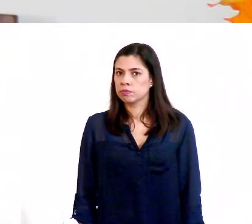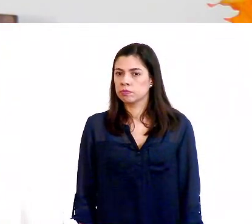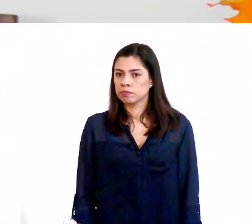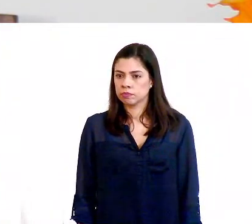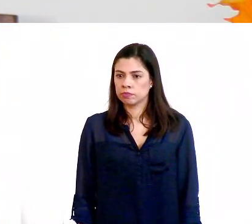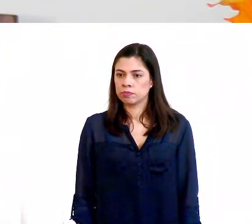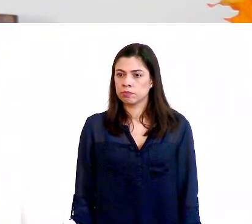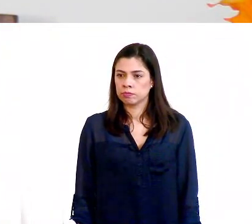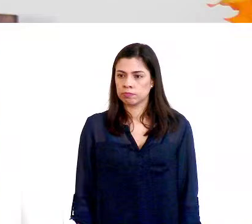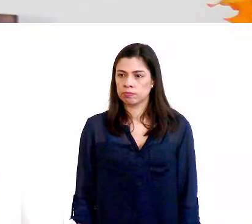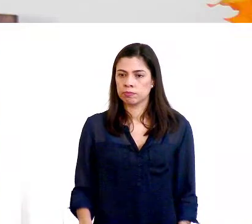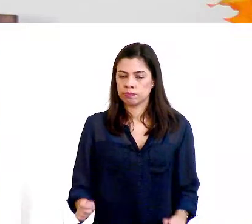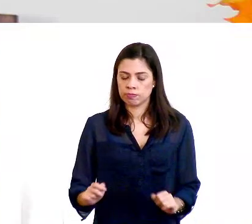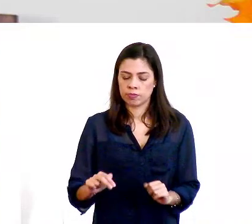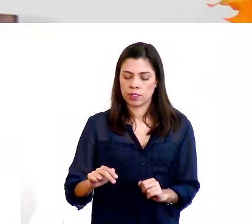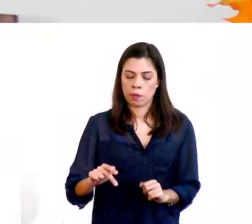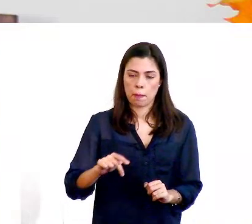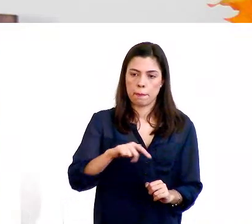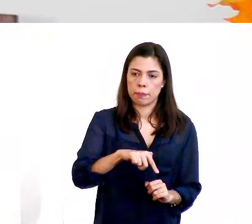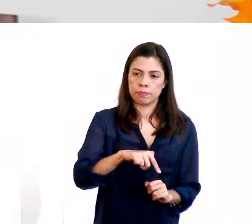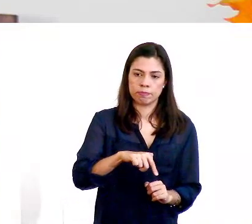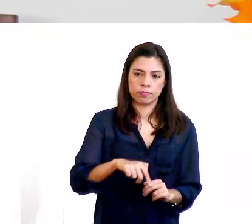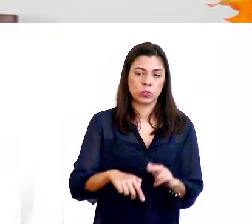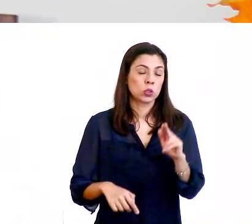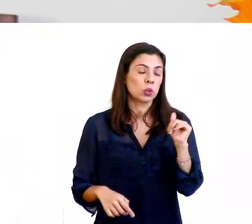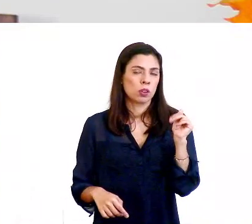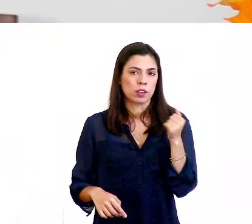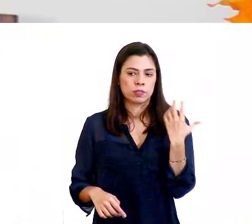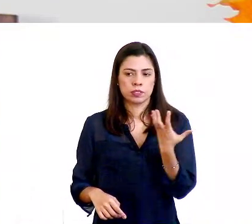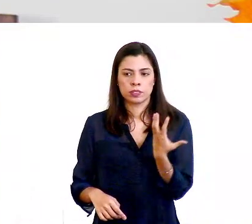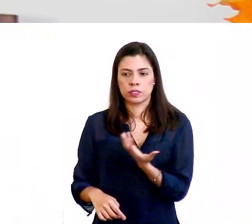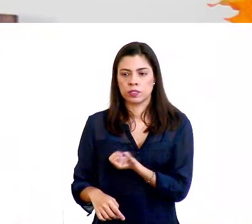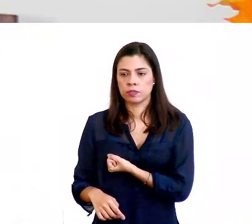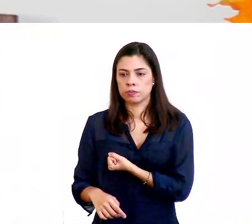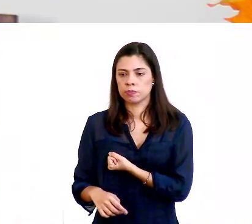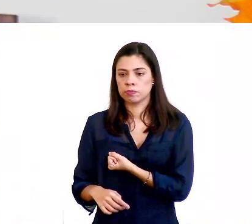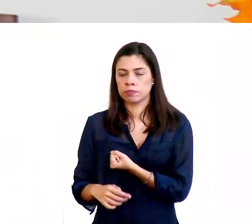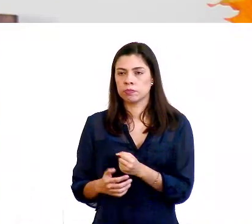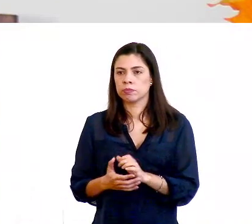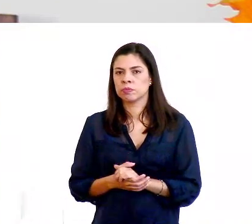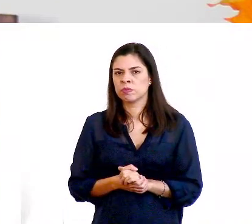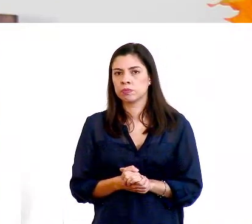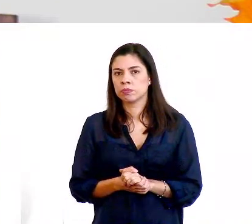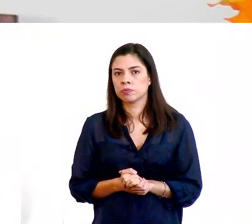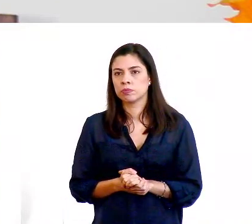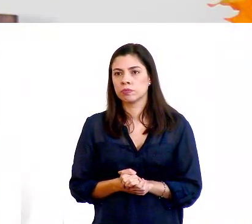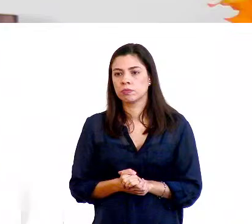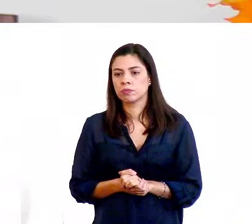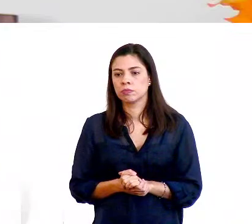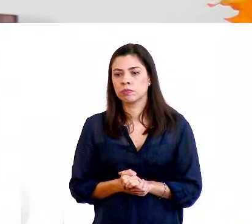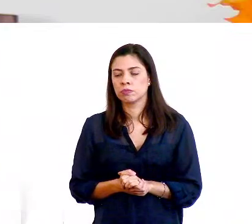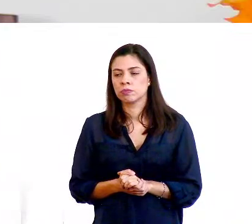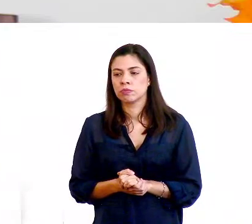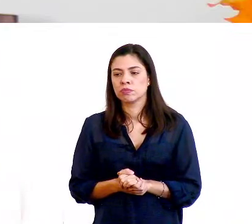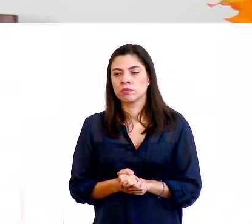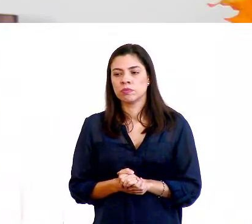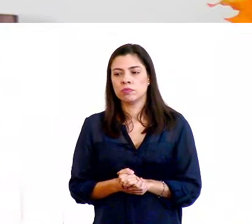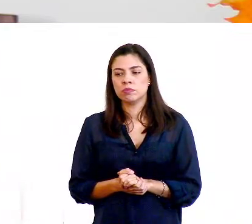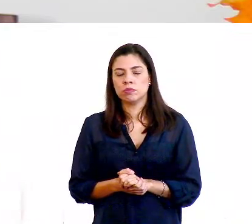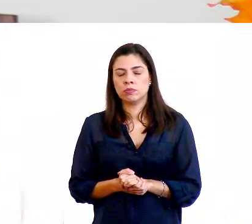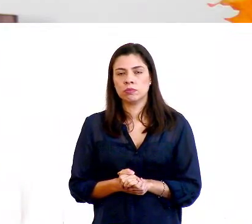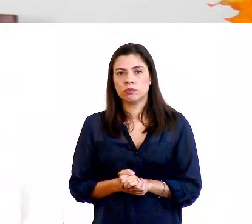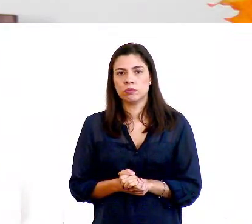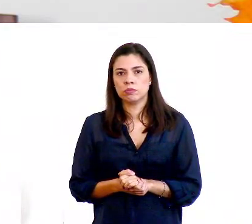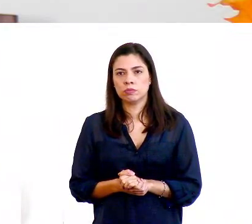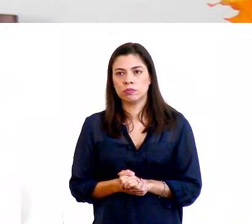pisou para lá, acabou. É isso que o texto diz, acabou. não há mais possibilidade